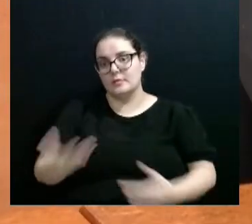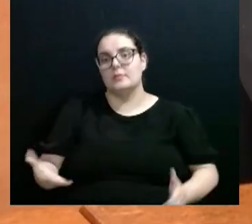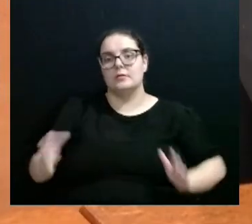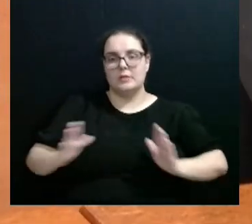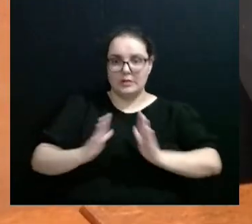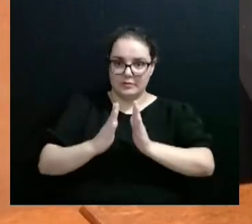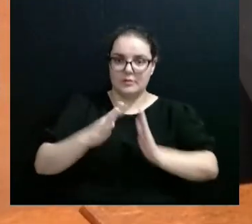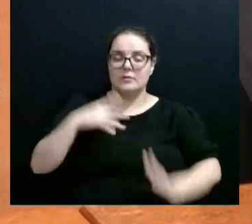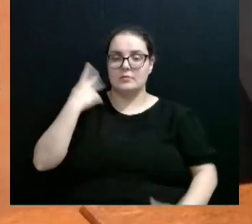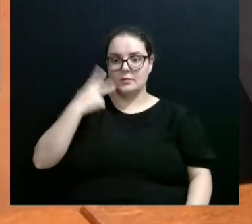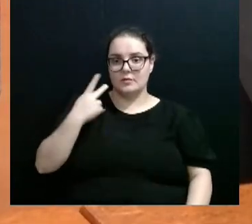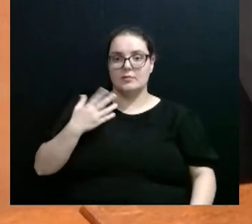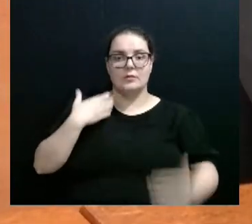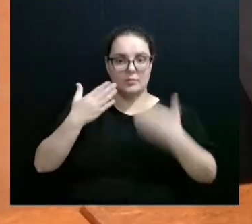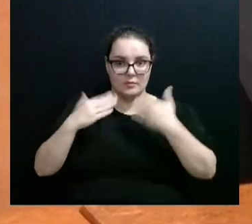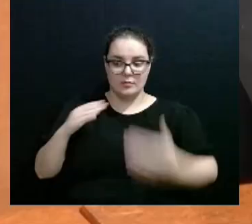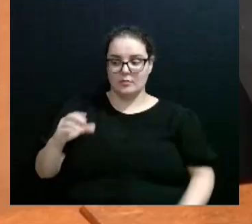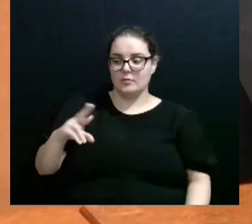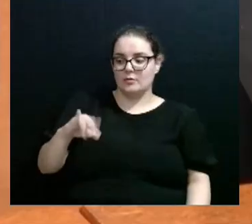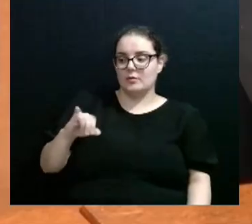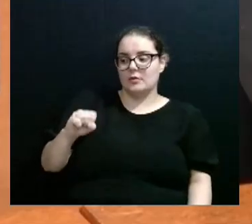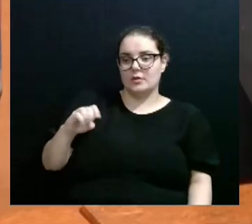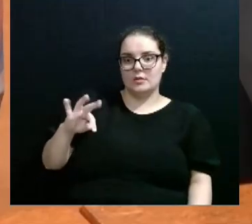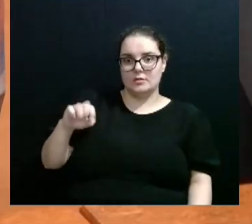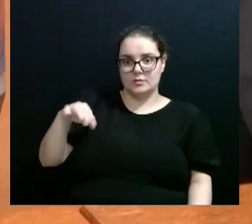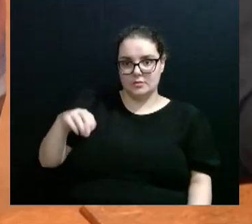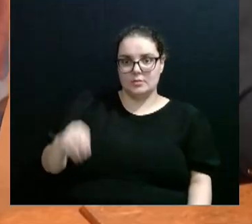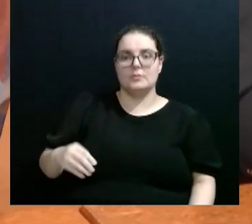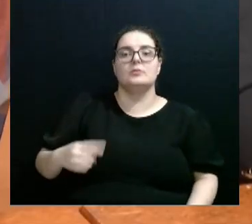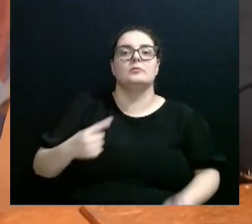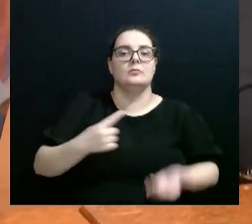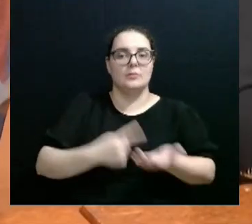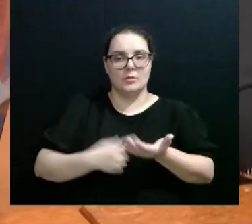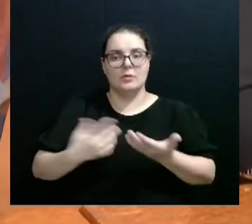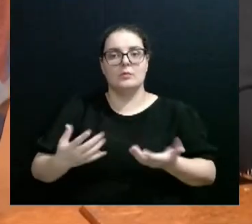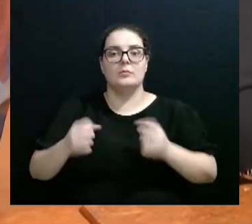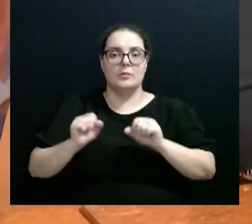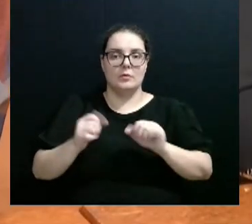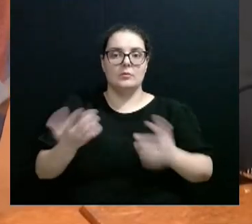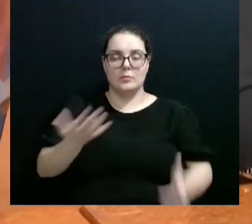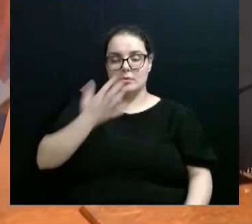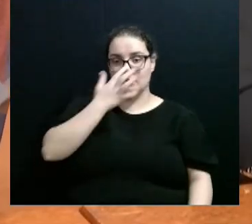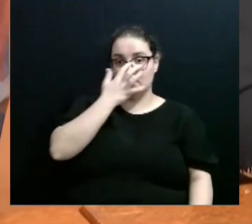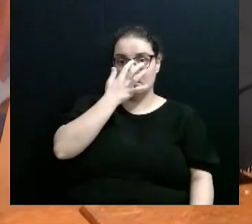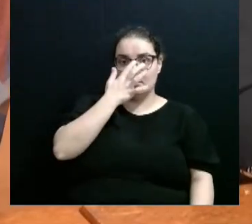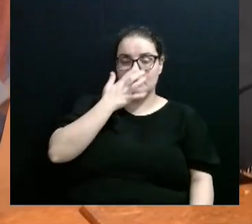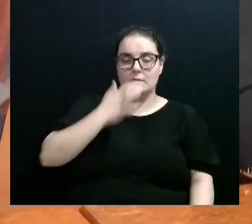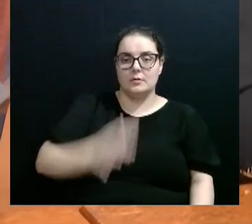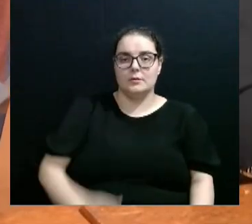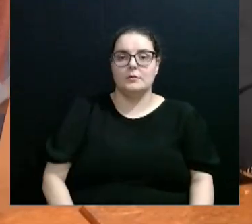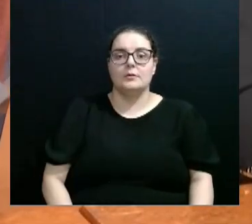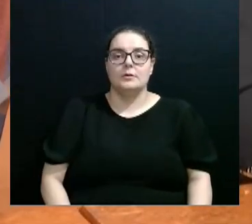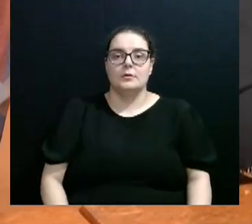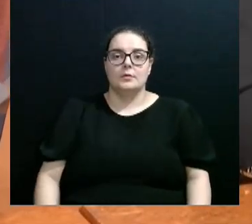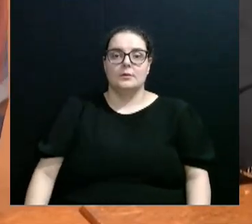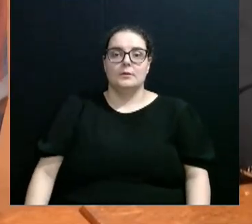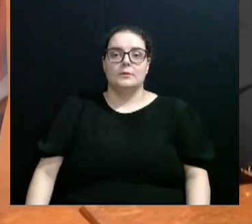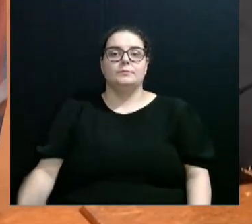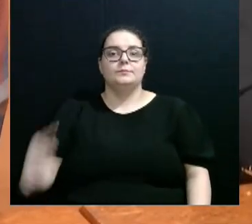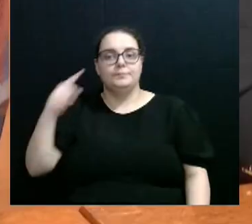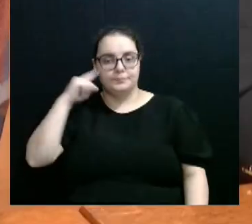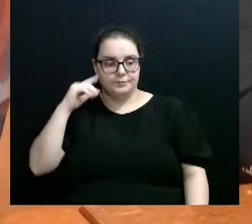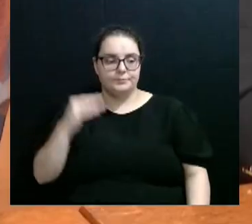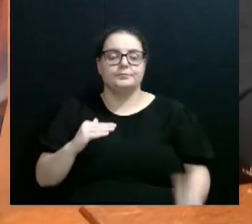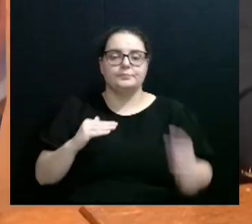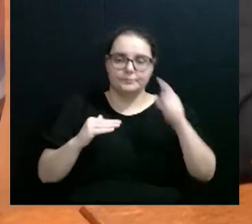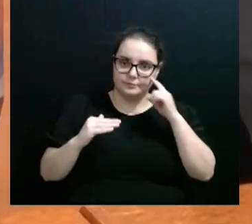com o Cristiano, me comprometo até para a gente poder, como se diz, alinhar algumas situações das